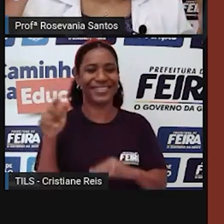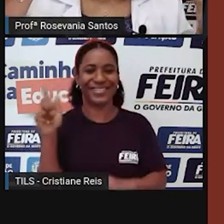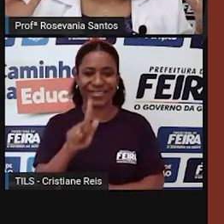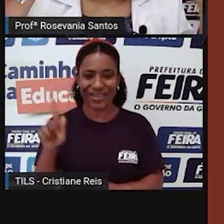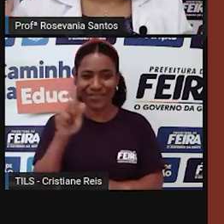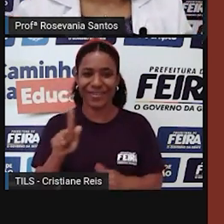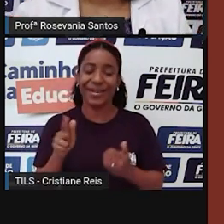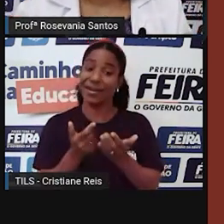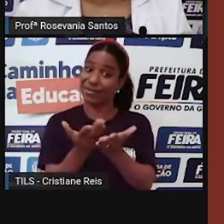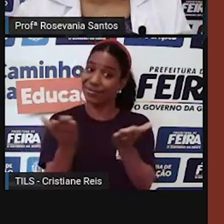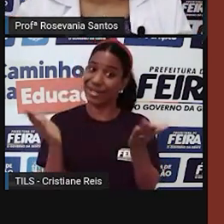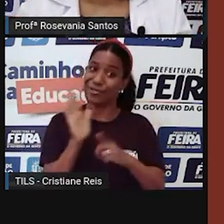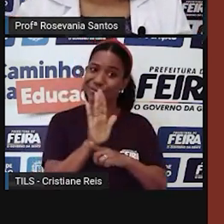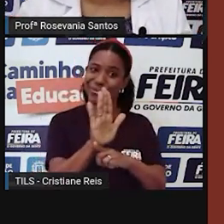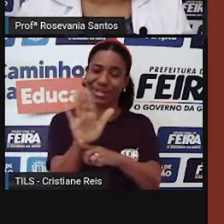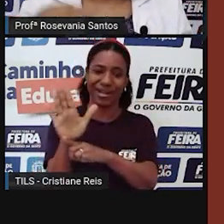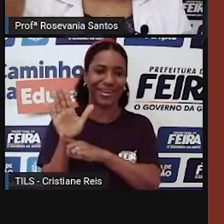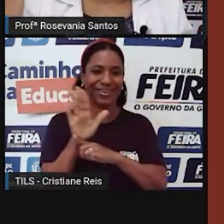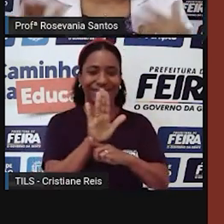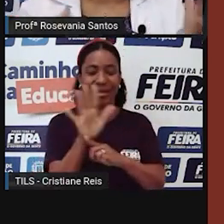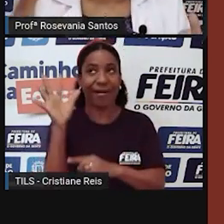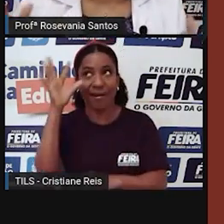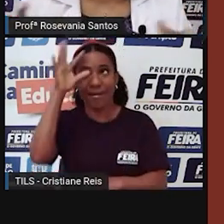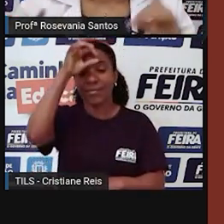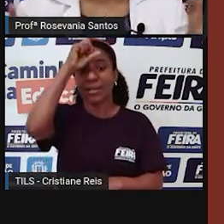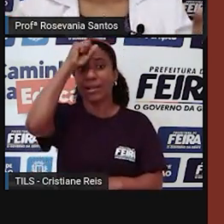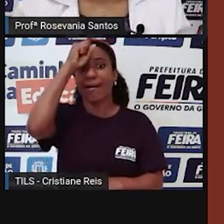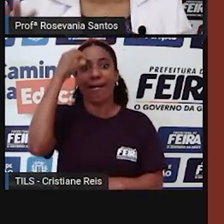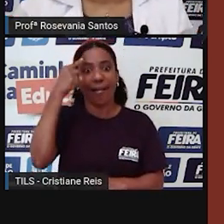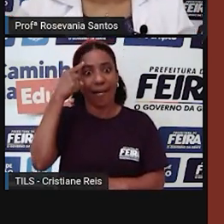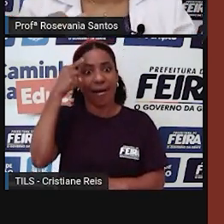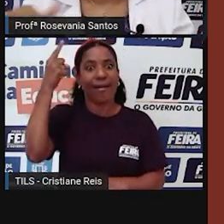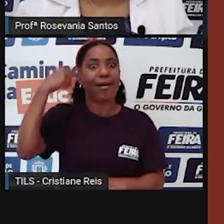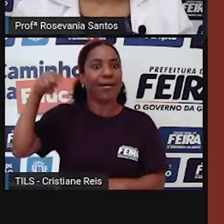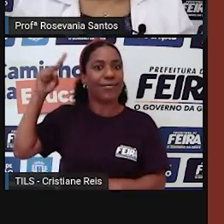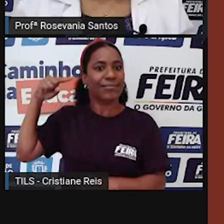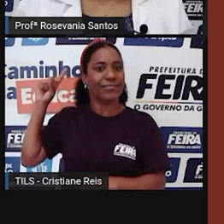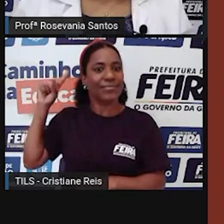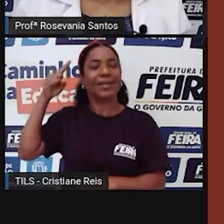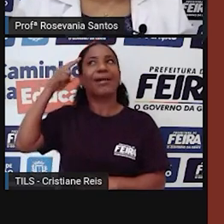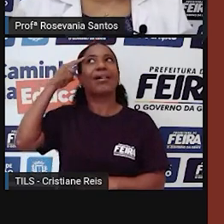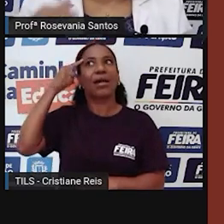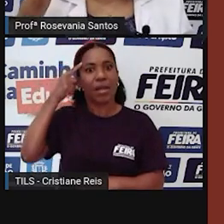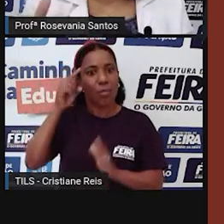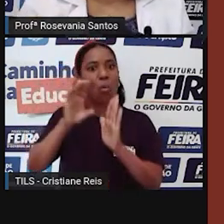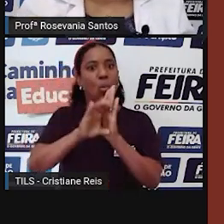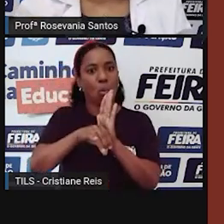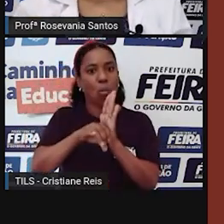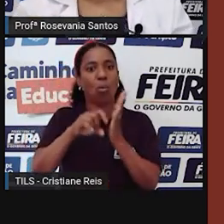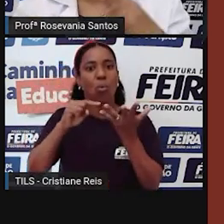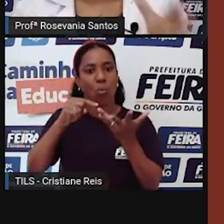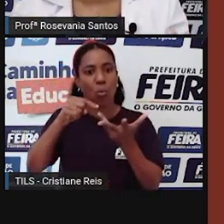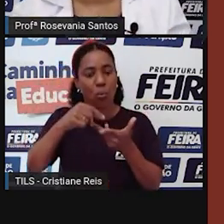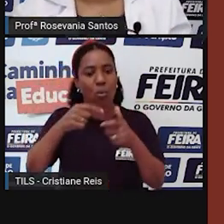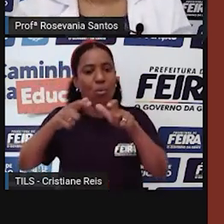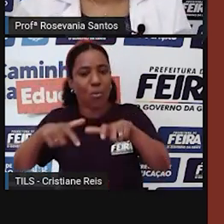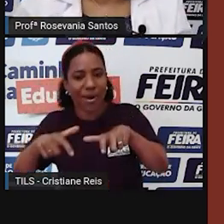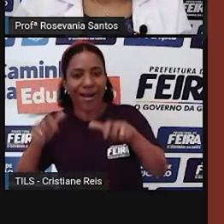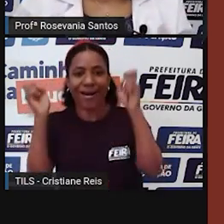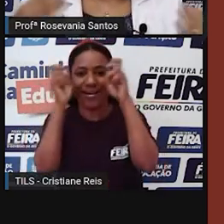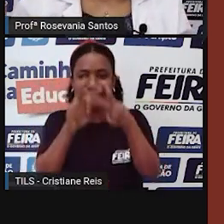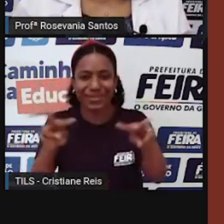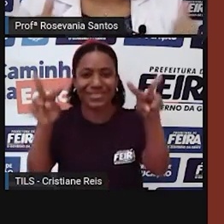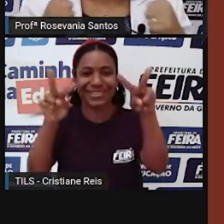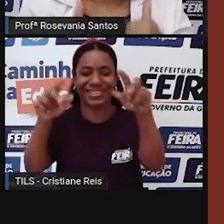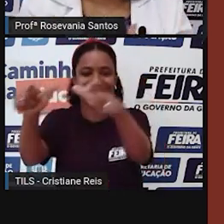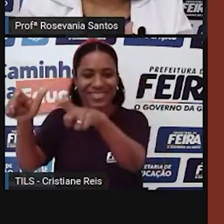que vai facilitar muito quando a gente vai falando. E aí você já vai dizer, não, isso aí não é paisagem, isso aí é lugar, isso aí é espaço